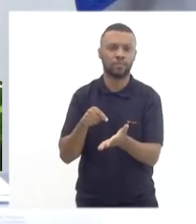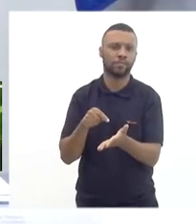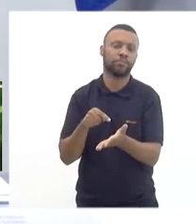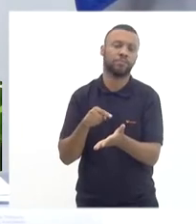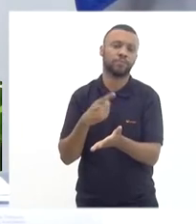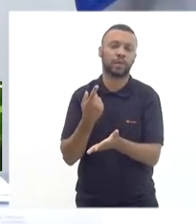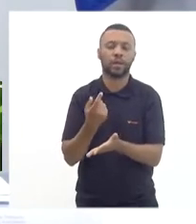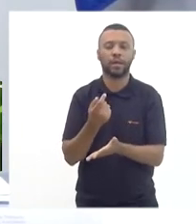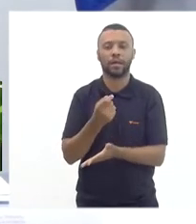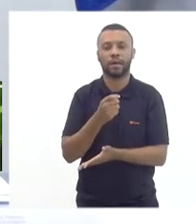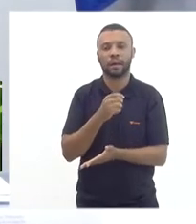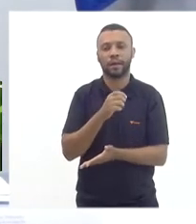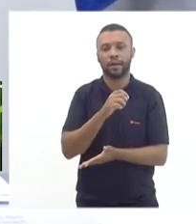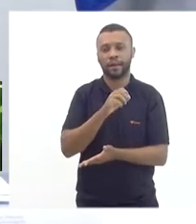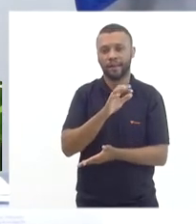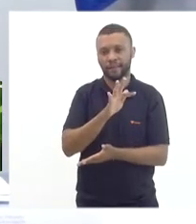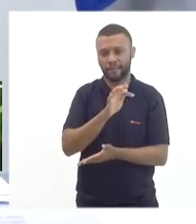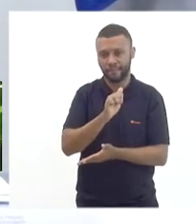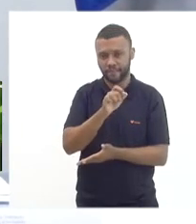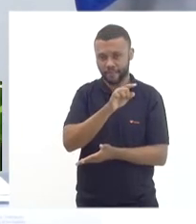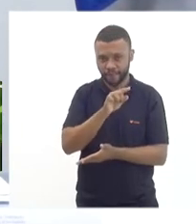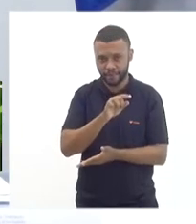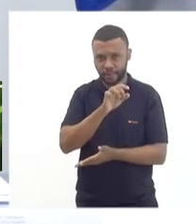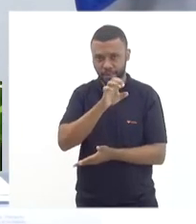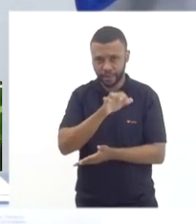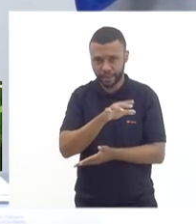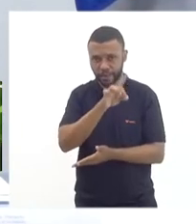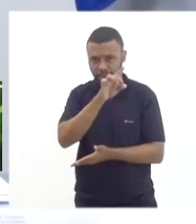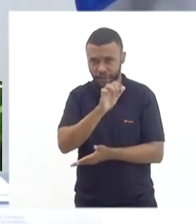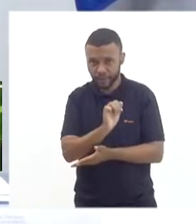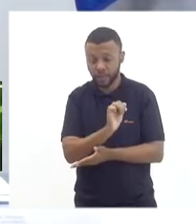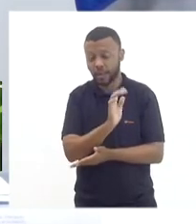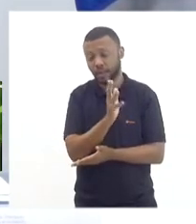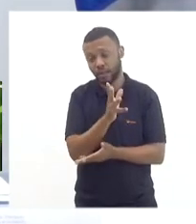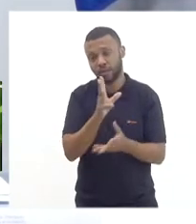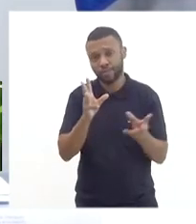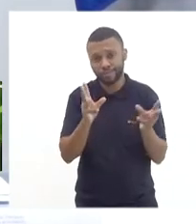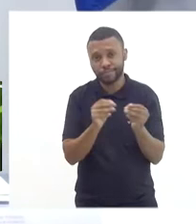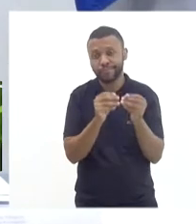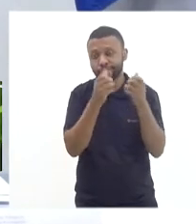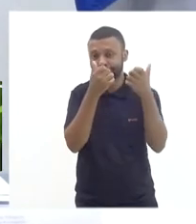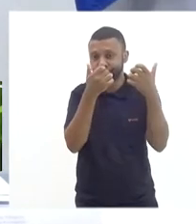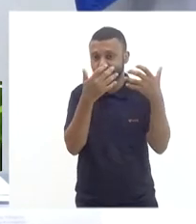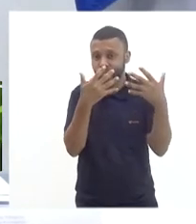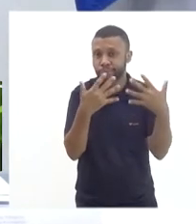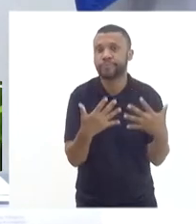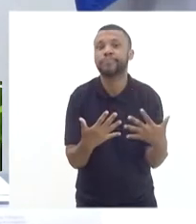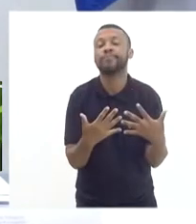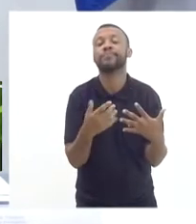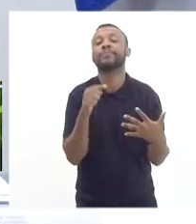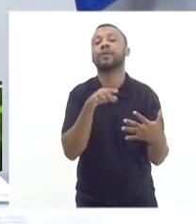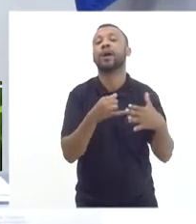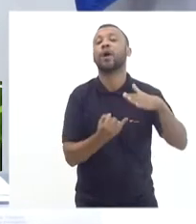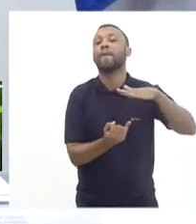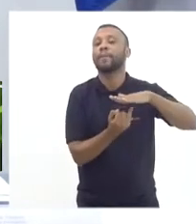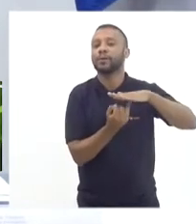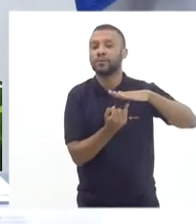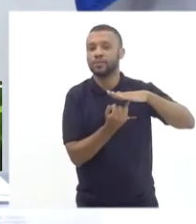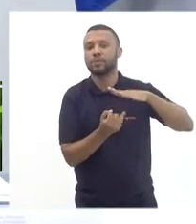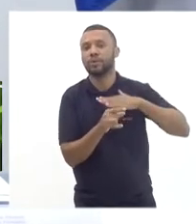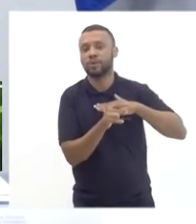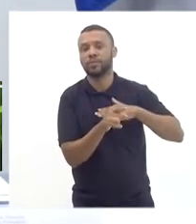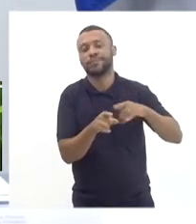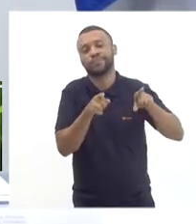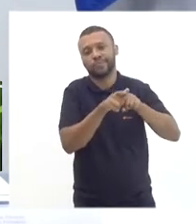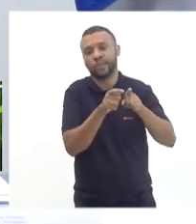a Fazenda, que aí eu teorizo, que a Fazenda é uma instituição também, porque é